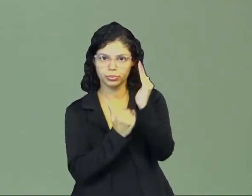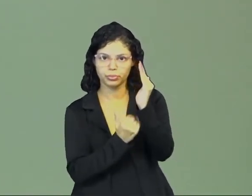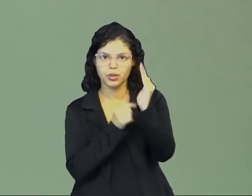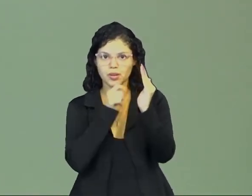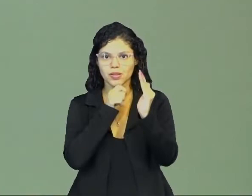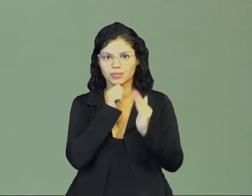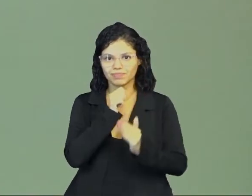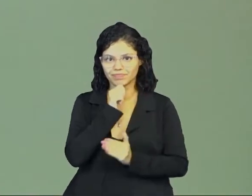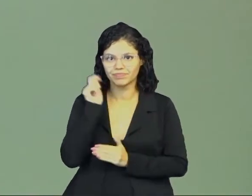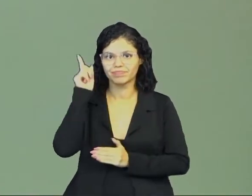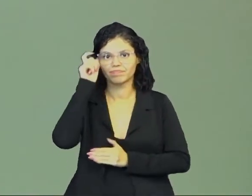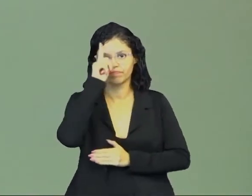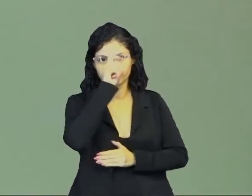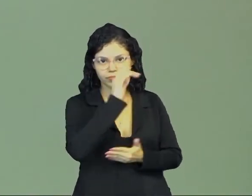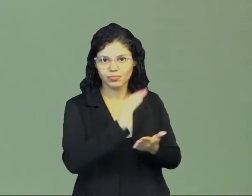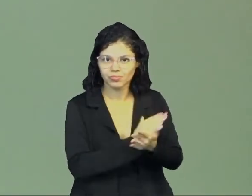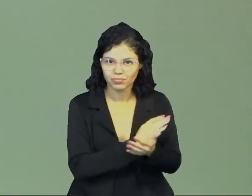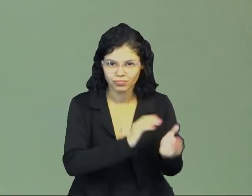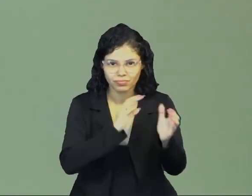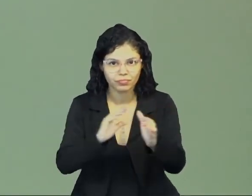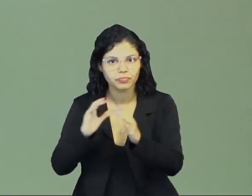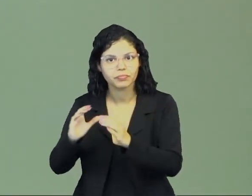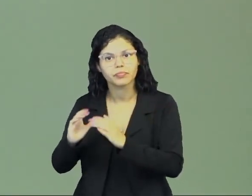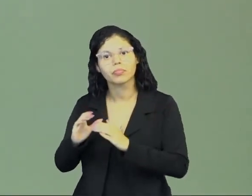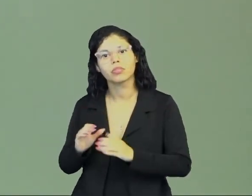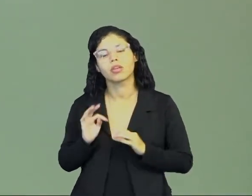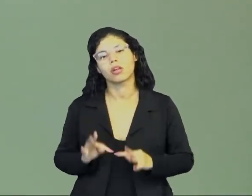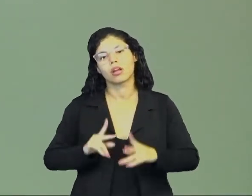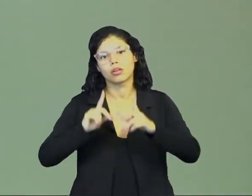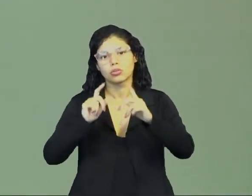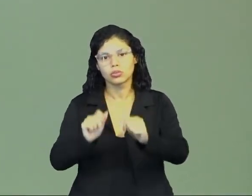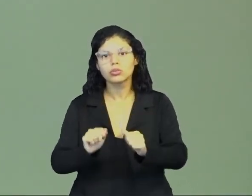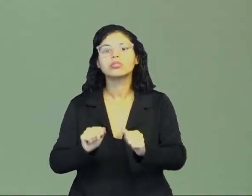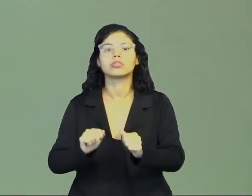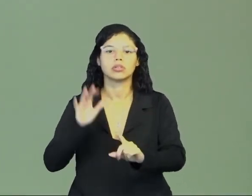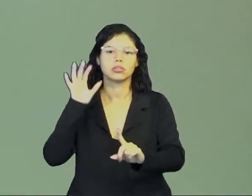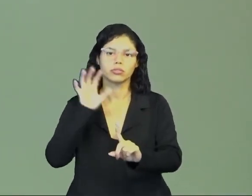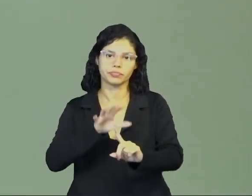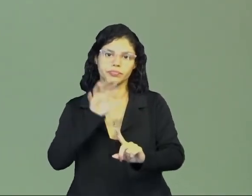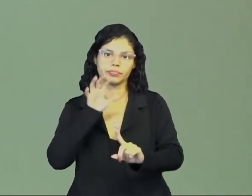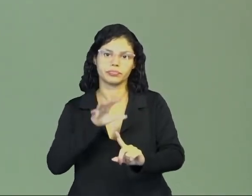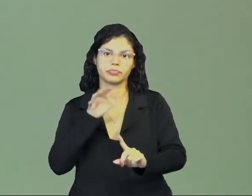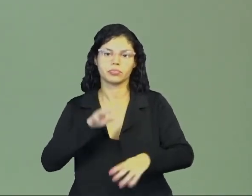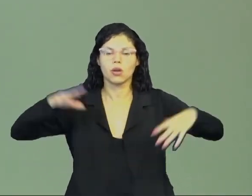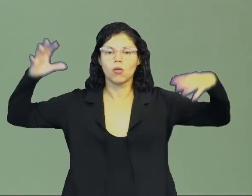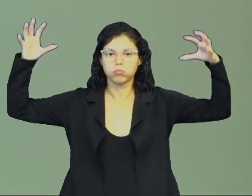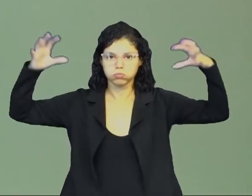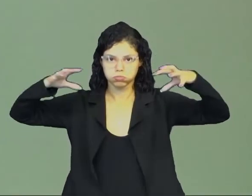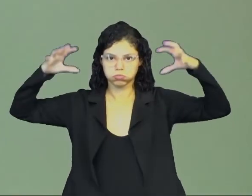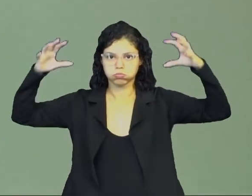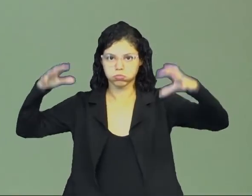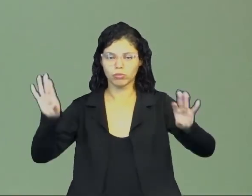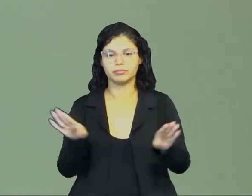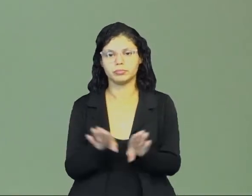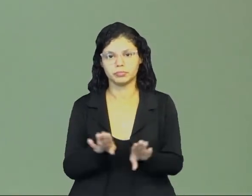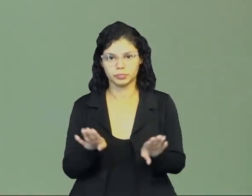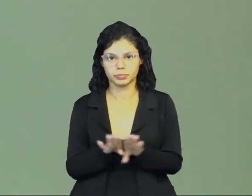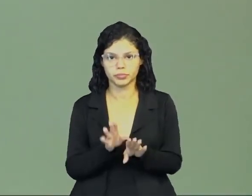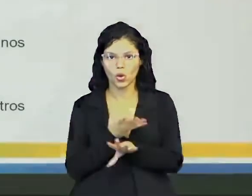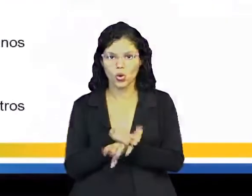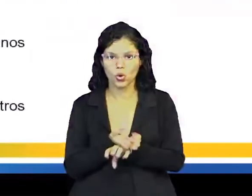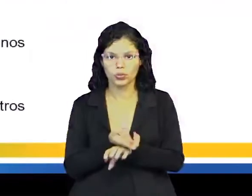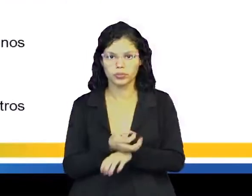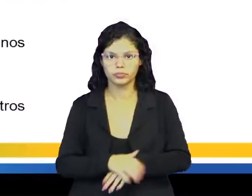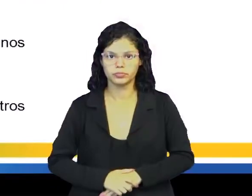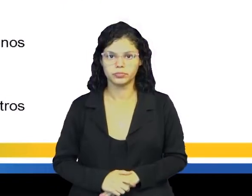então a chegada de água em alguns bairros. Isso tudo, então, tem influência das chuvas e influência também das